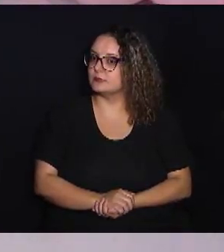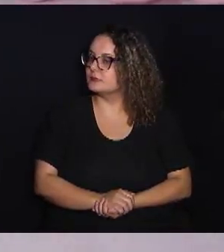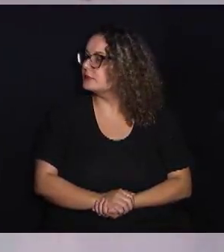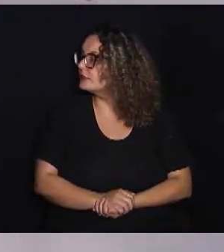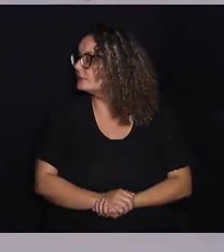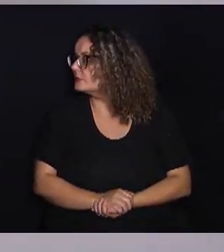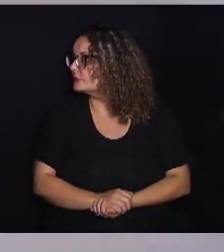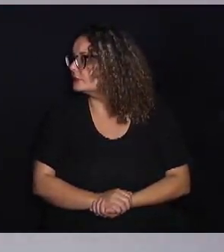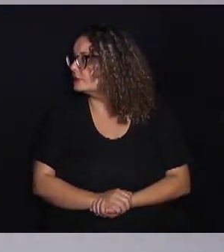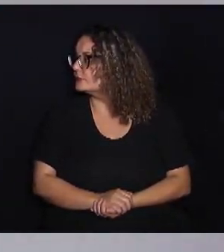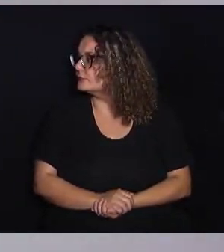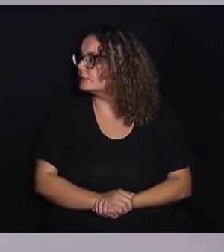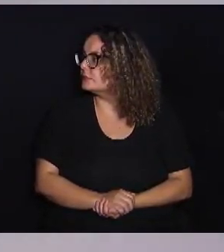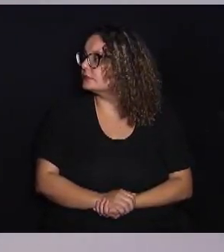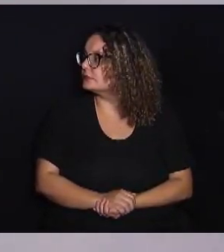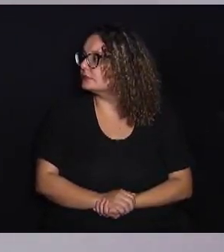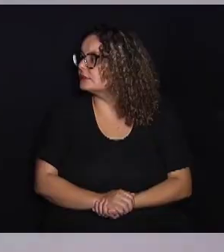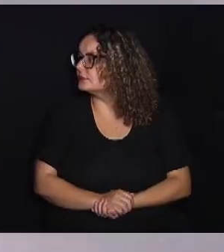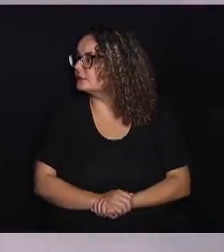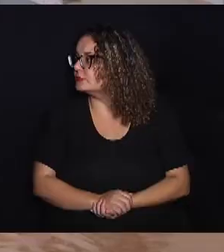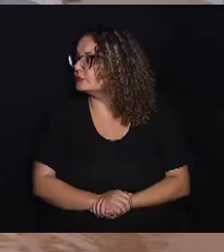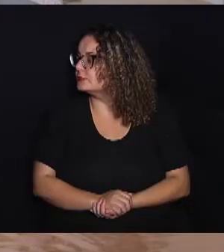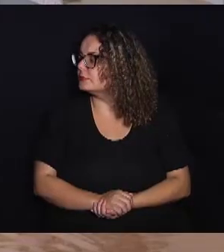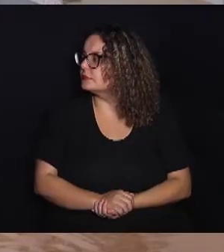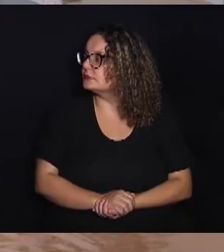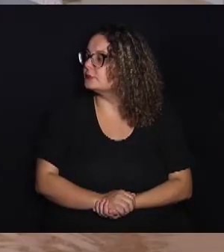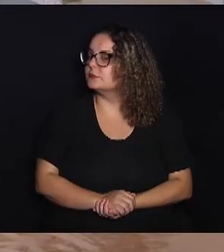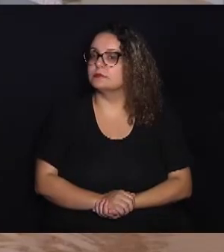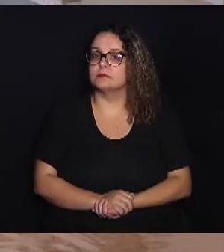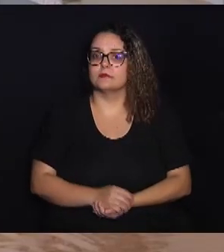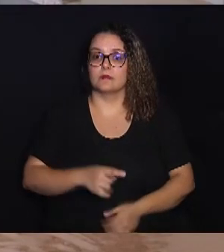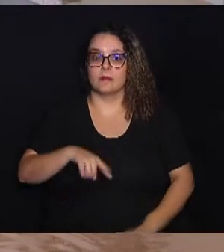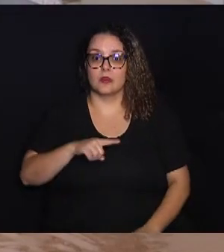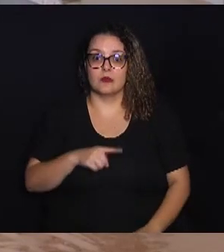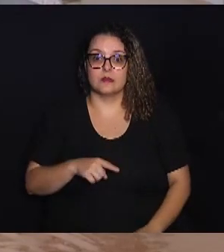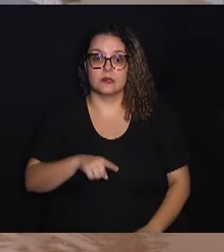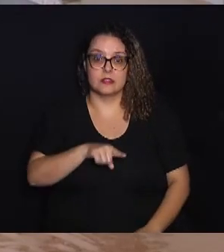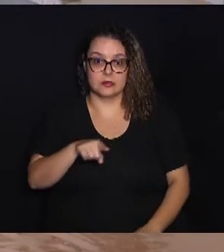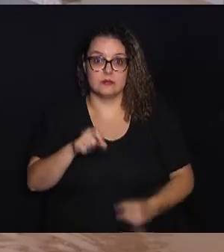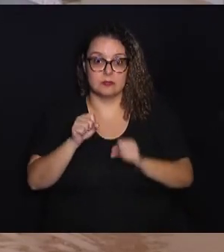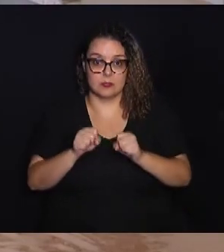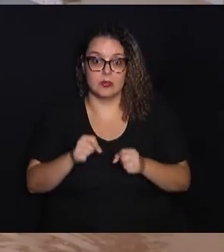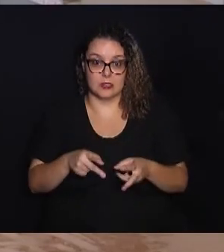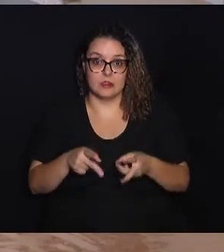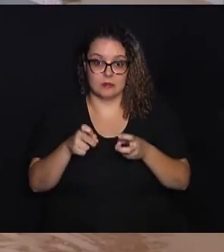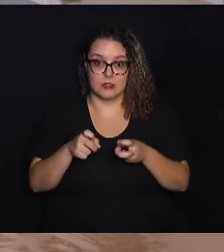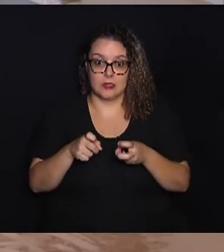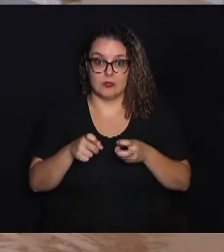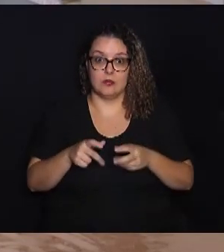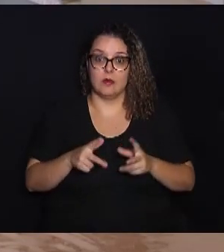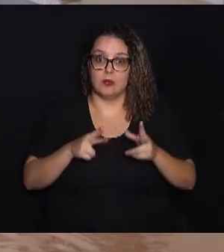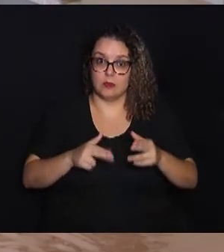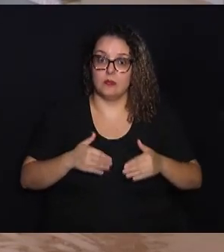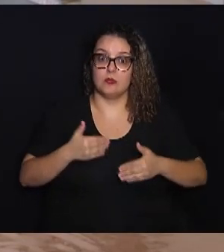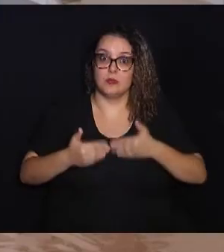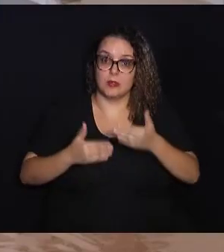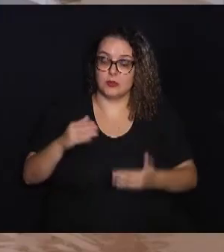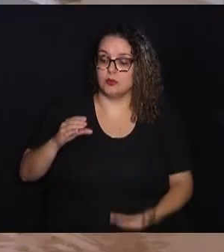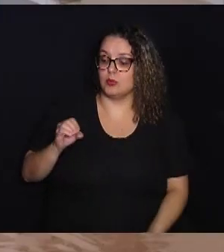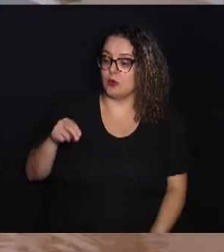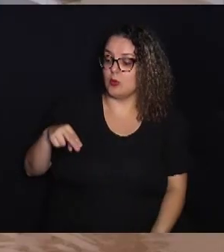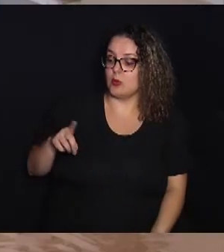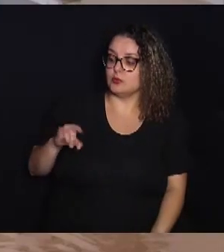temperatura do dia, entre 40 minutos a 1 hora para condicionar. Legal. Condicionar, que você diz, é para a peça ficar